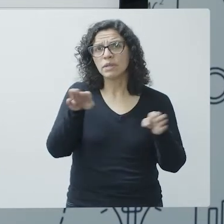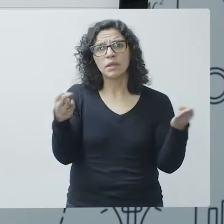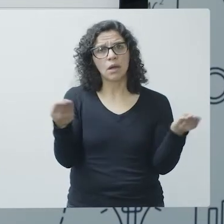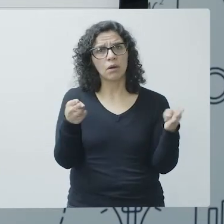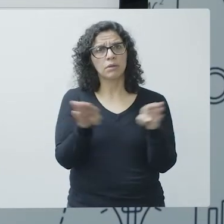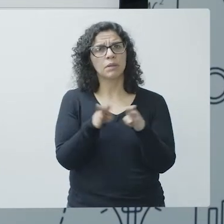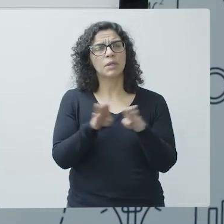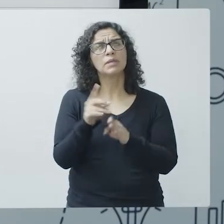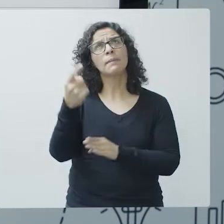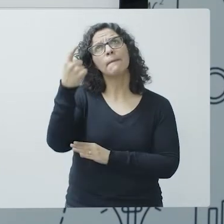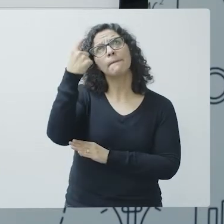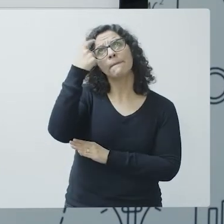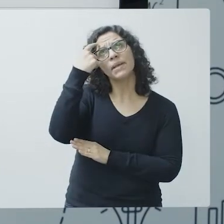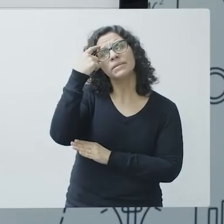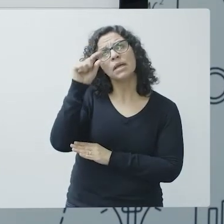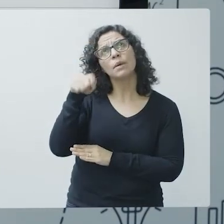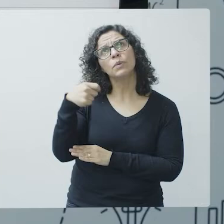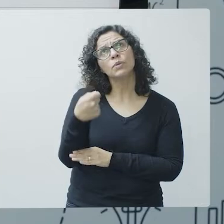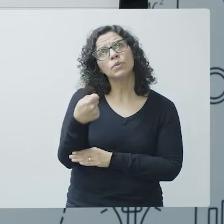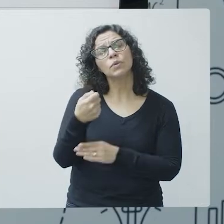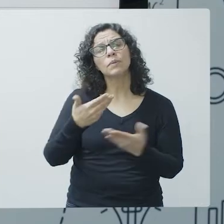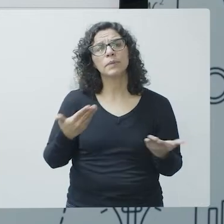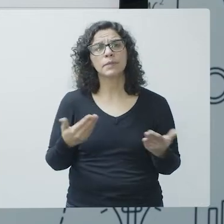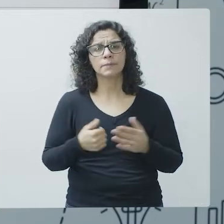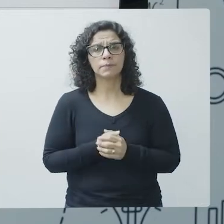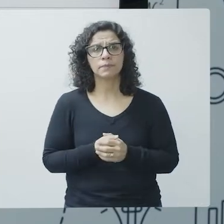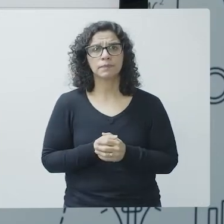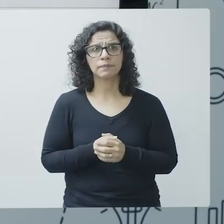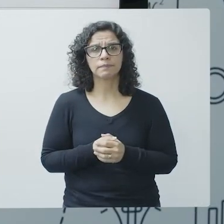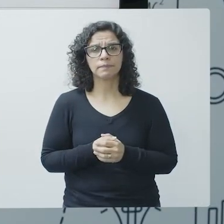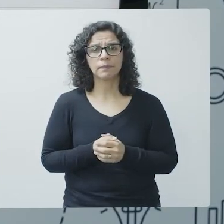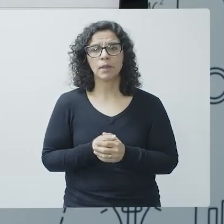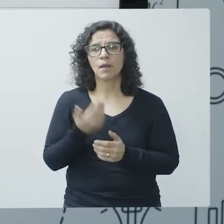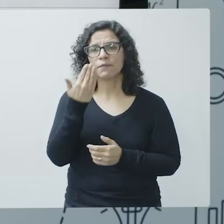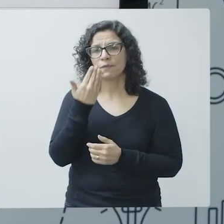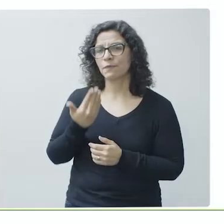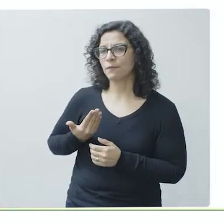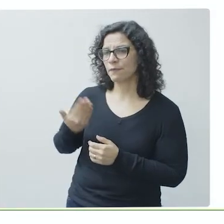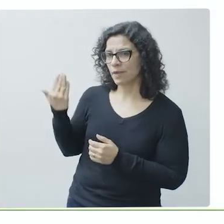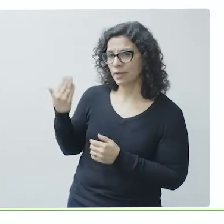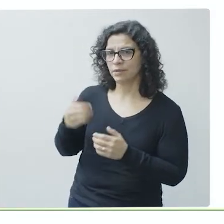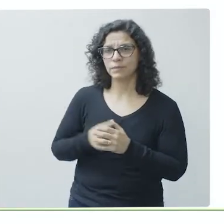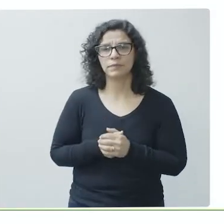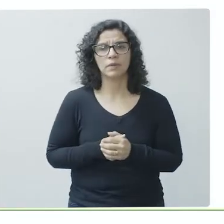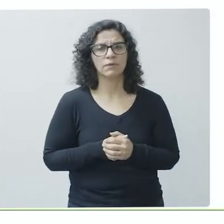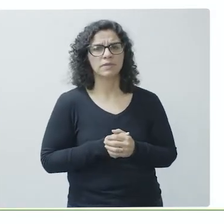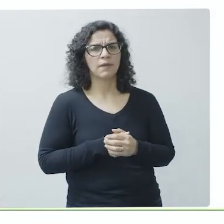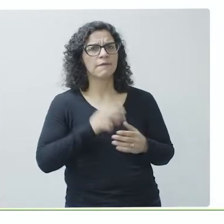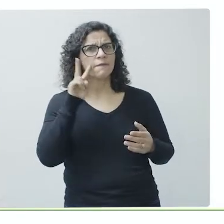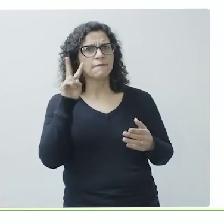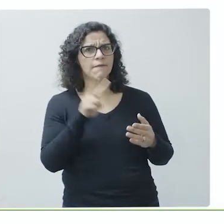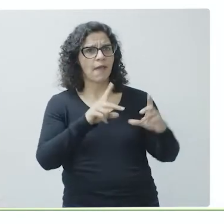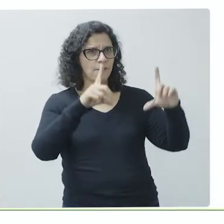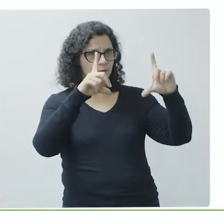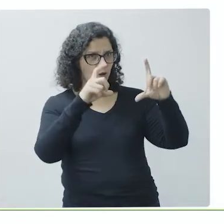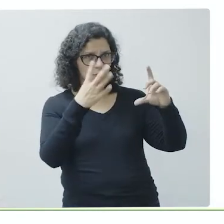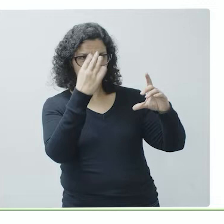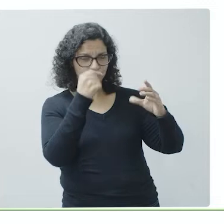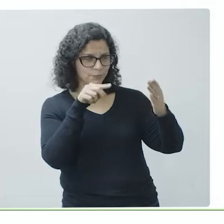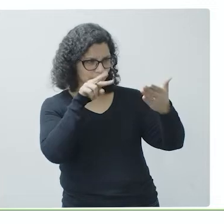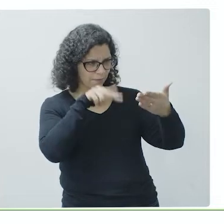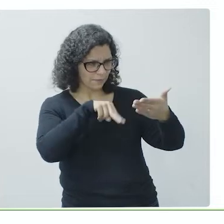nós refletirmos um pouquinho sobre isso. Olha só, quando você olha para o seu